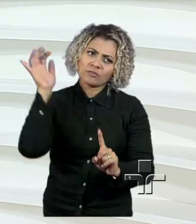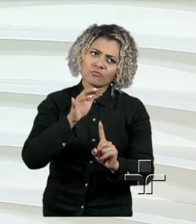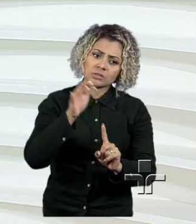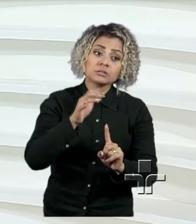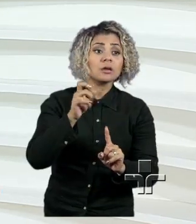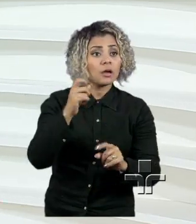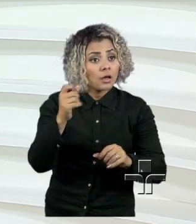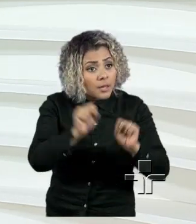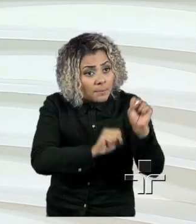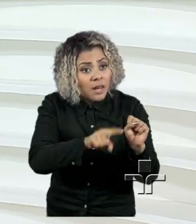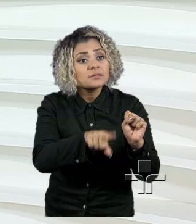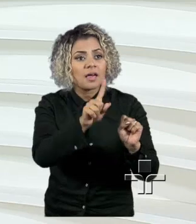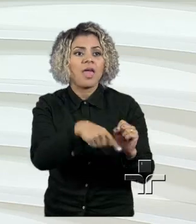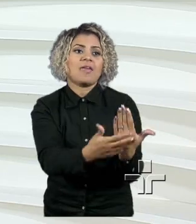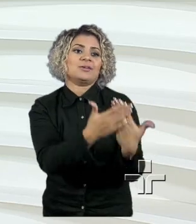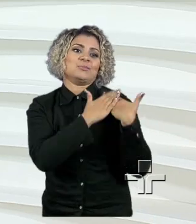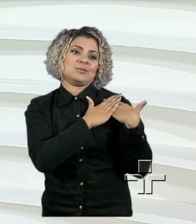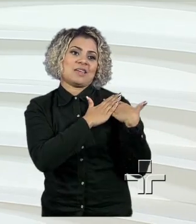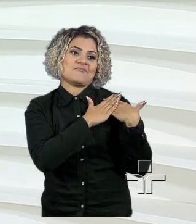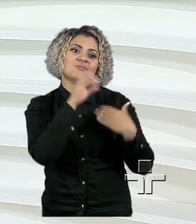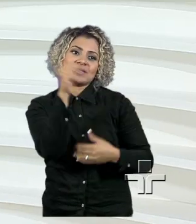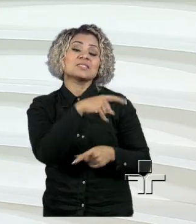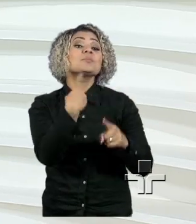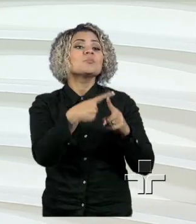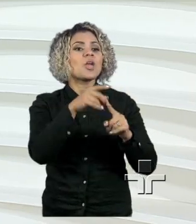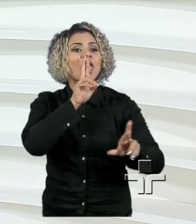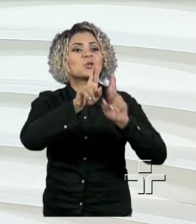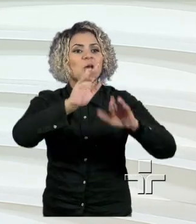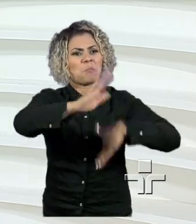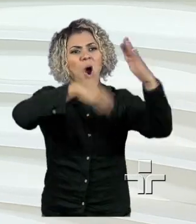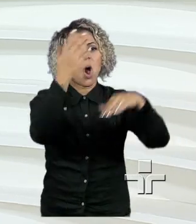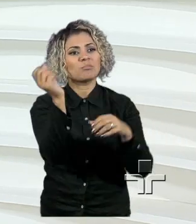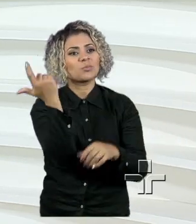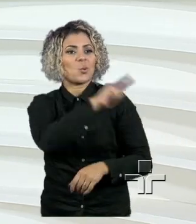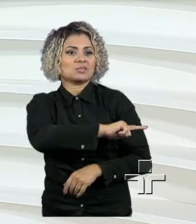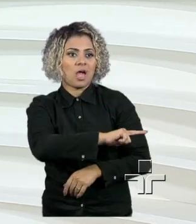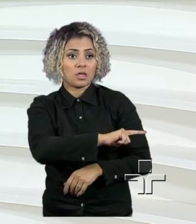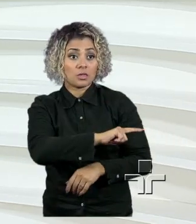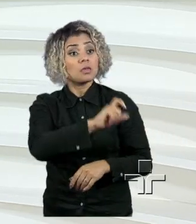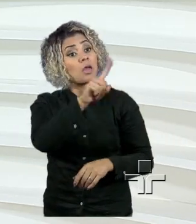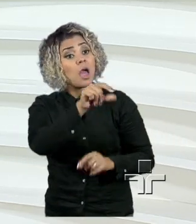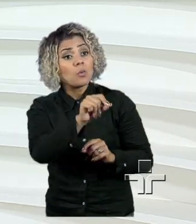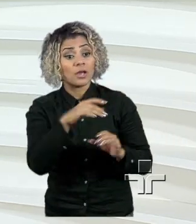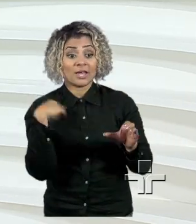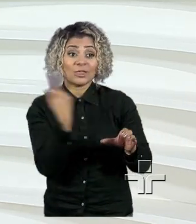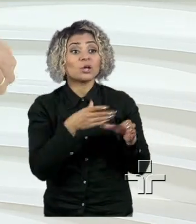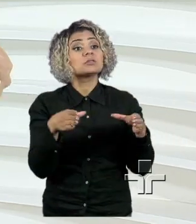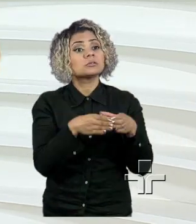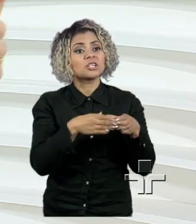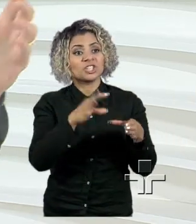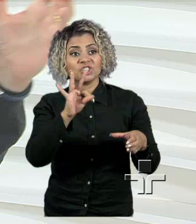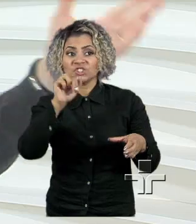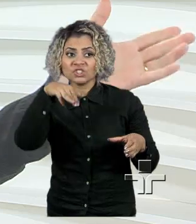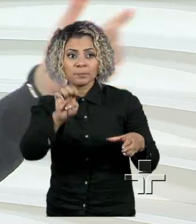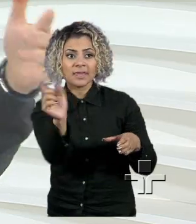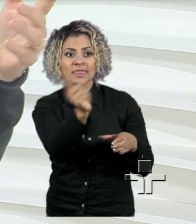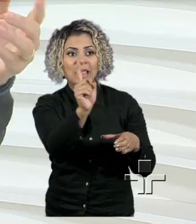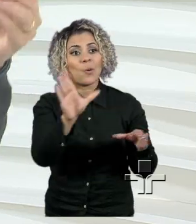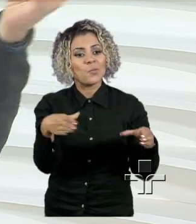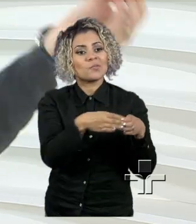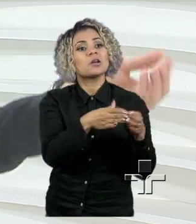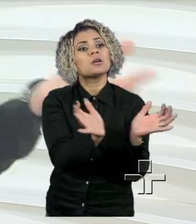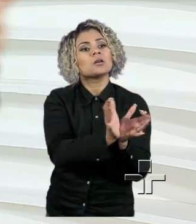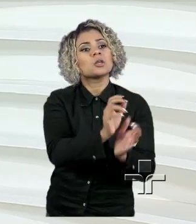ela é muito responsável por esse resultado. Então, um time, a gente chama de turma, porque time, às vezes